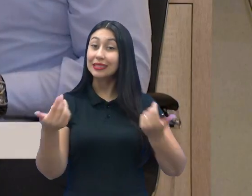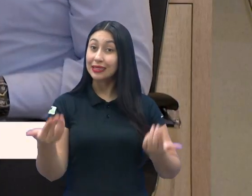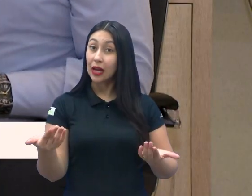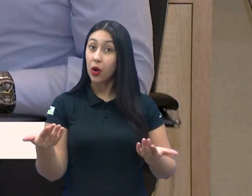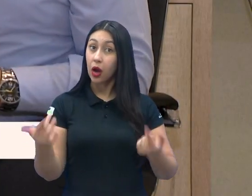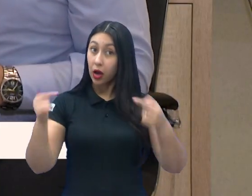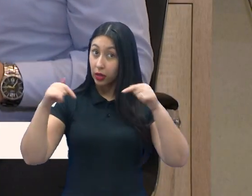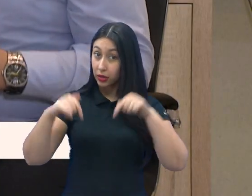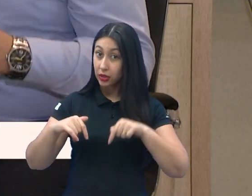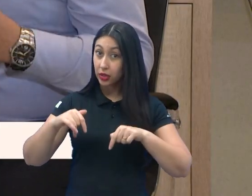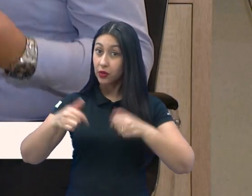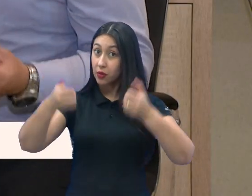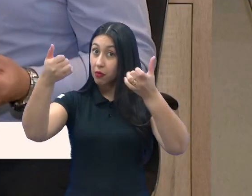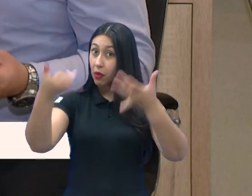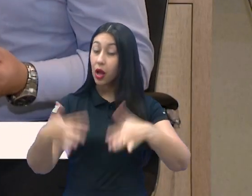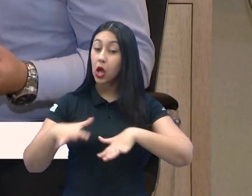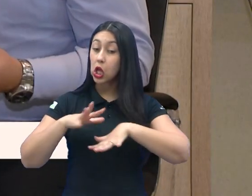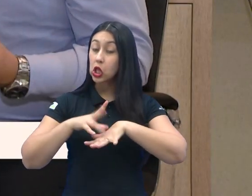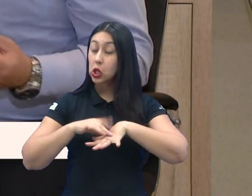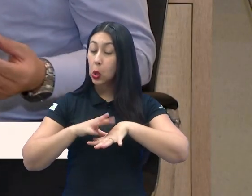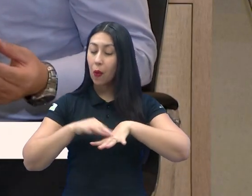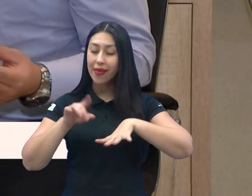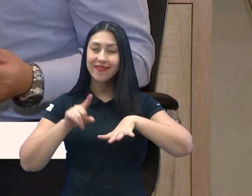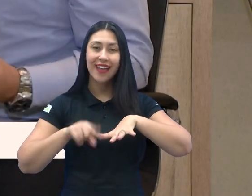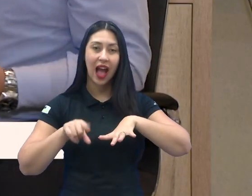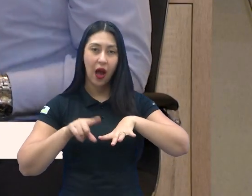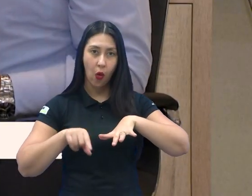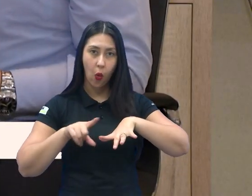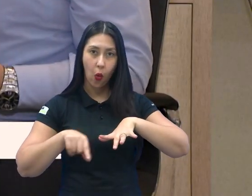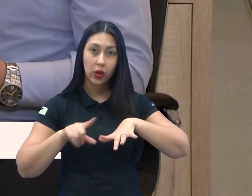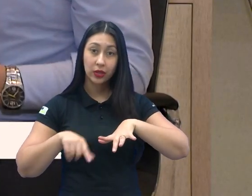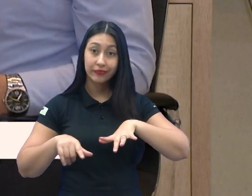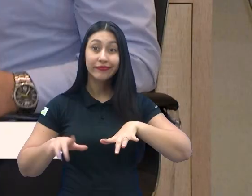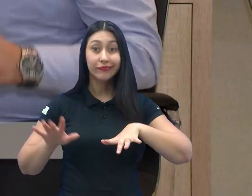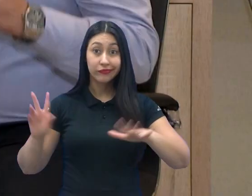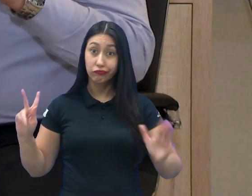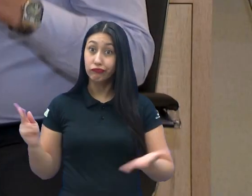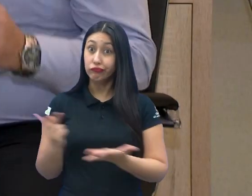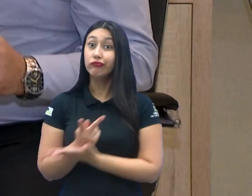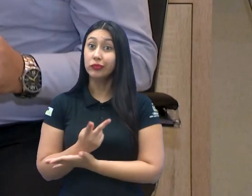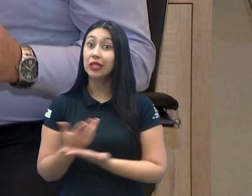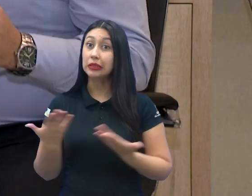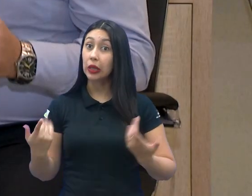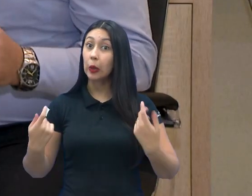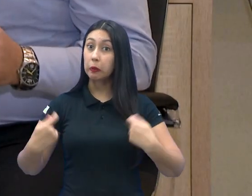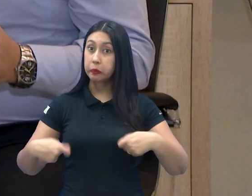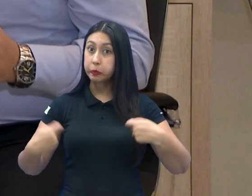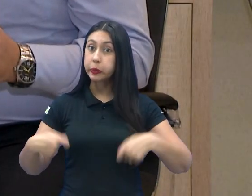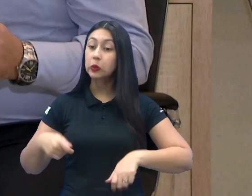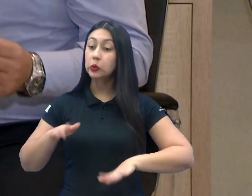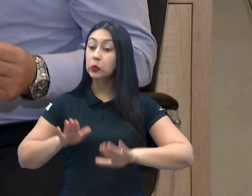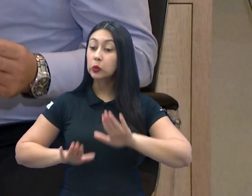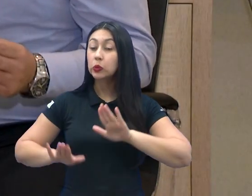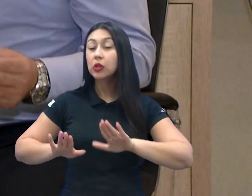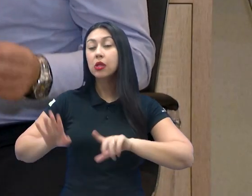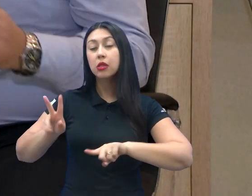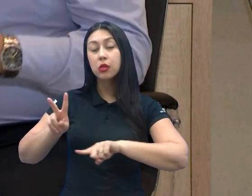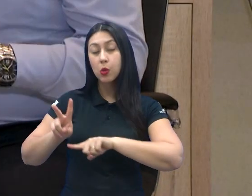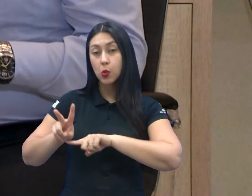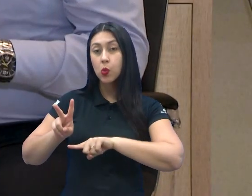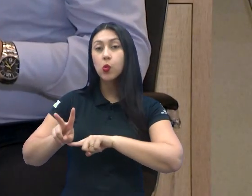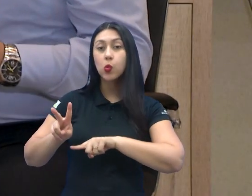vamos falar de doenças nas unhas. Muito comum, né? E alguns cuidados precisam ser tomados